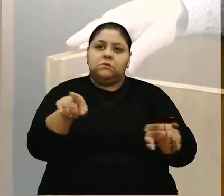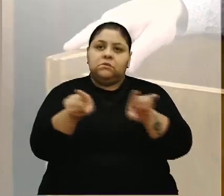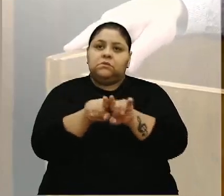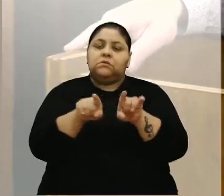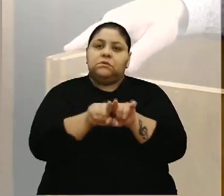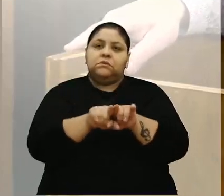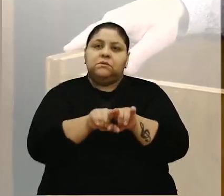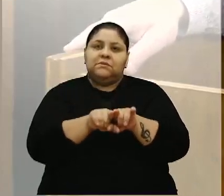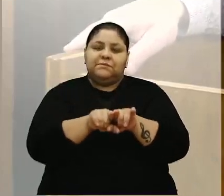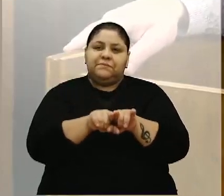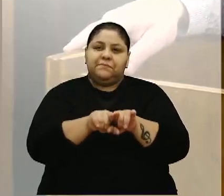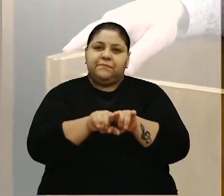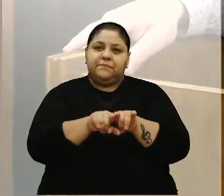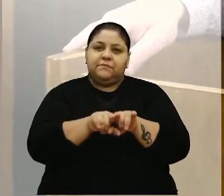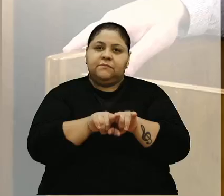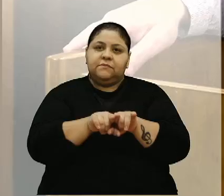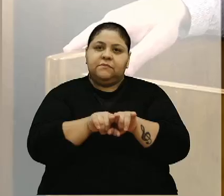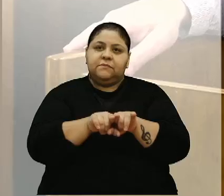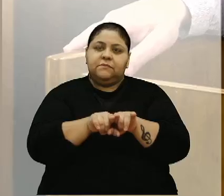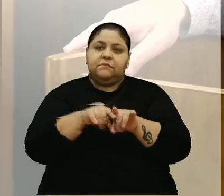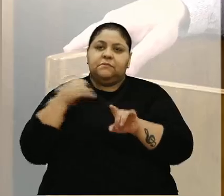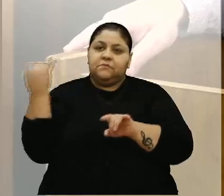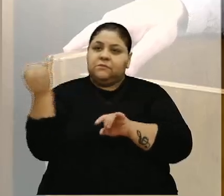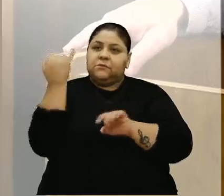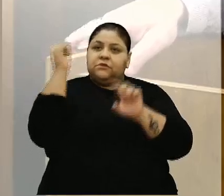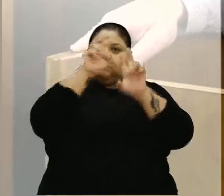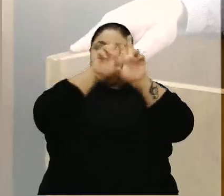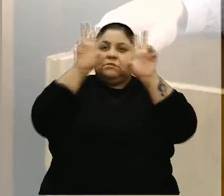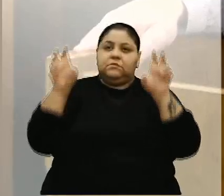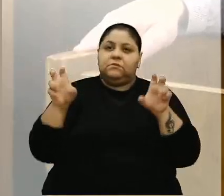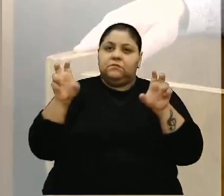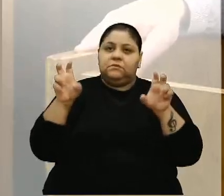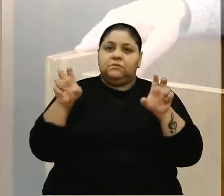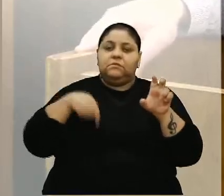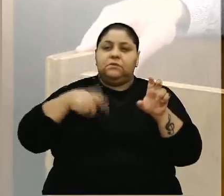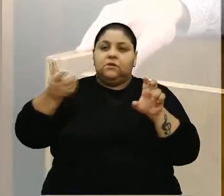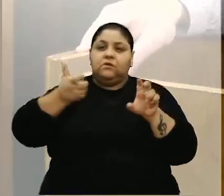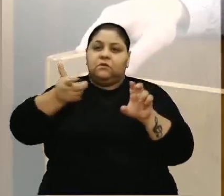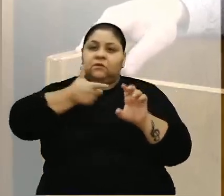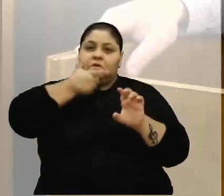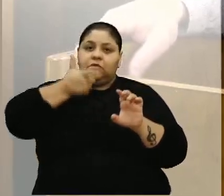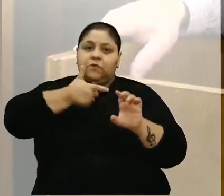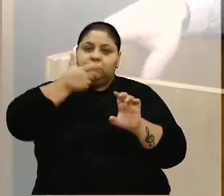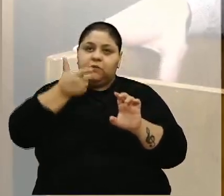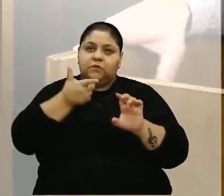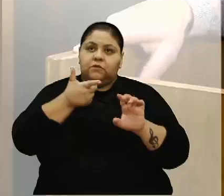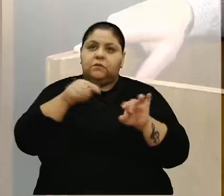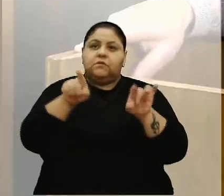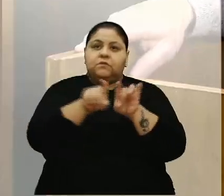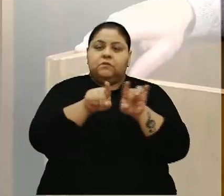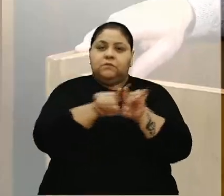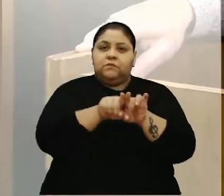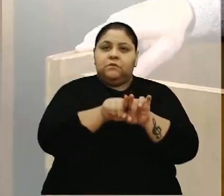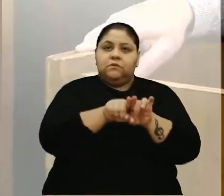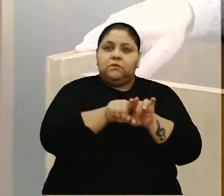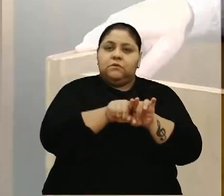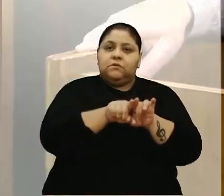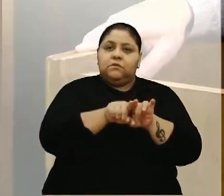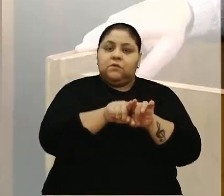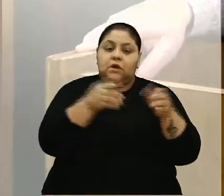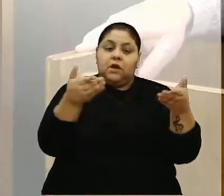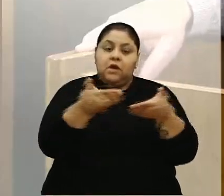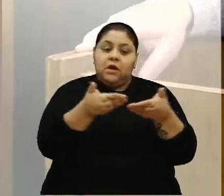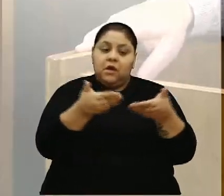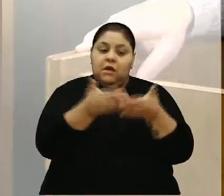redes sociais. Importante o tema, e eu quero destacar aqui, estive acompanhando agora,